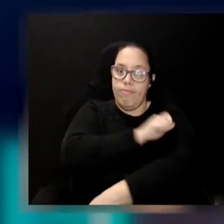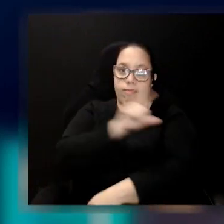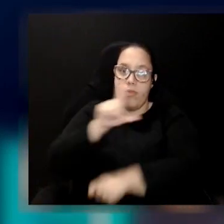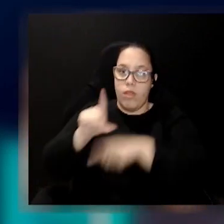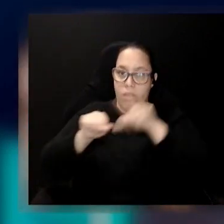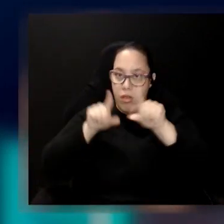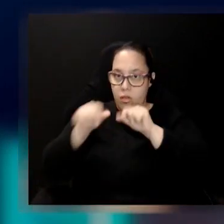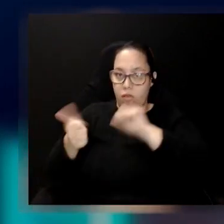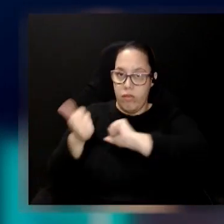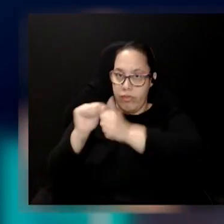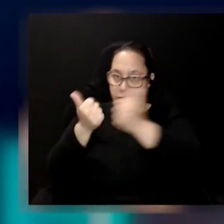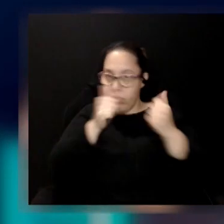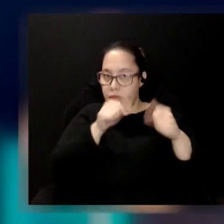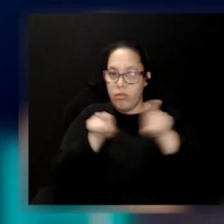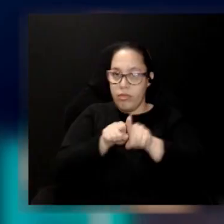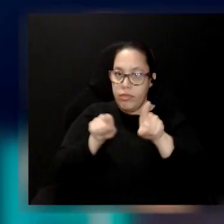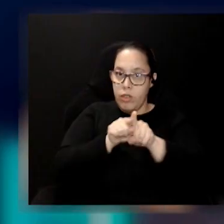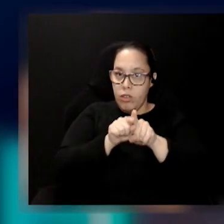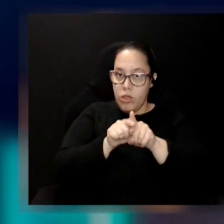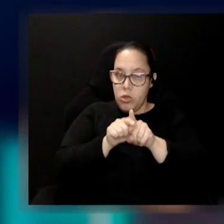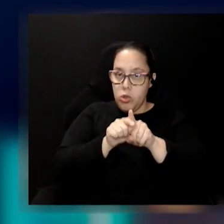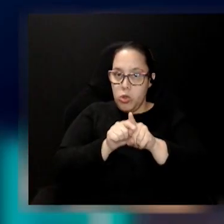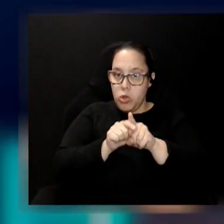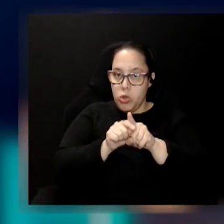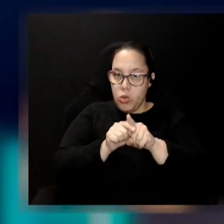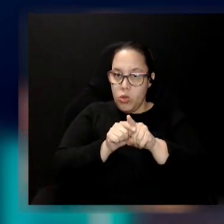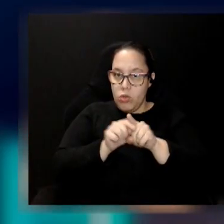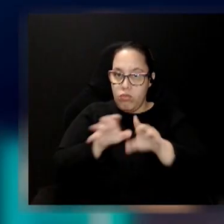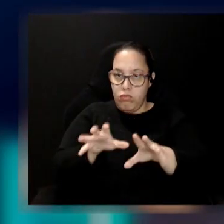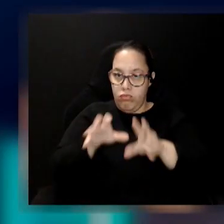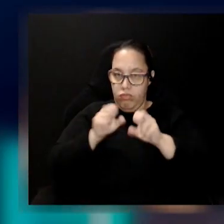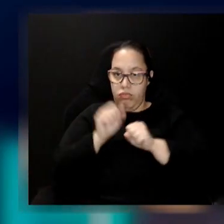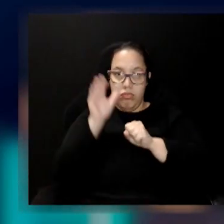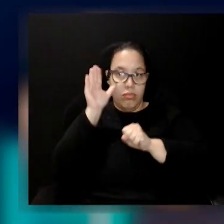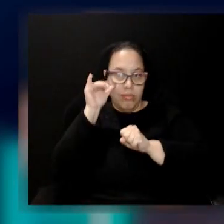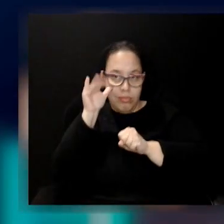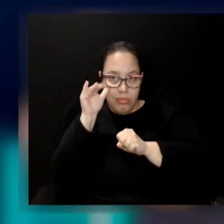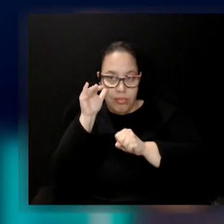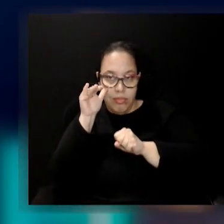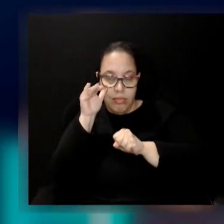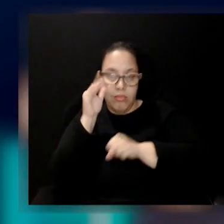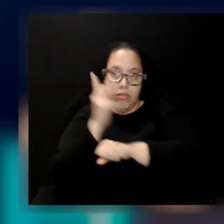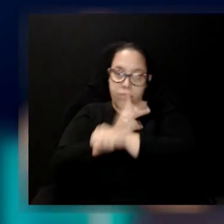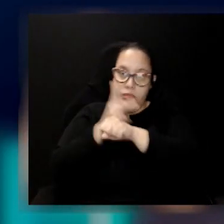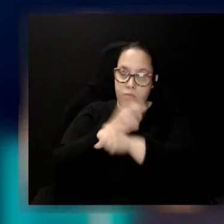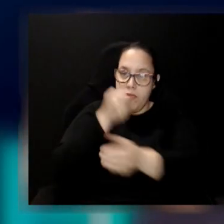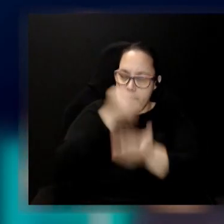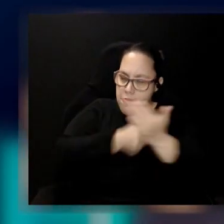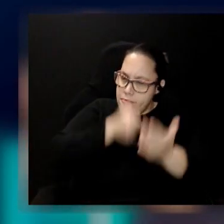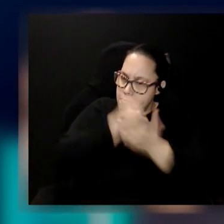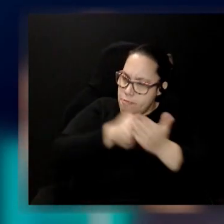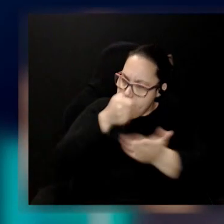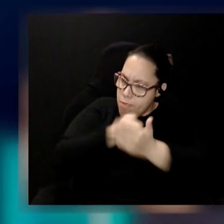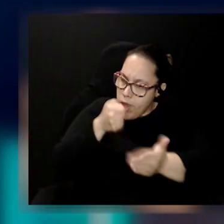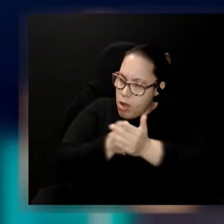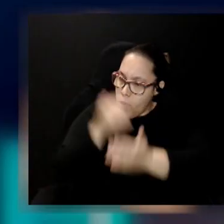também os contagia com sua curiosidade e busca incessante pelo saber.